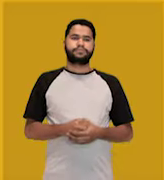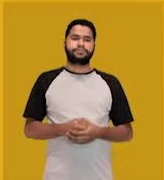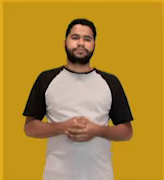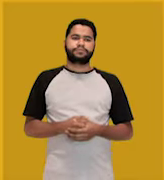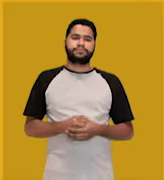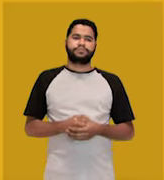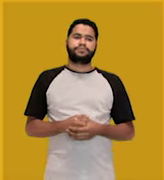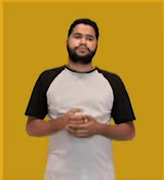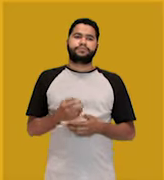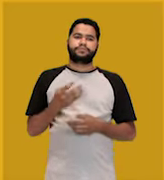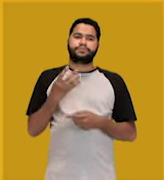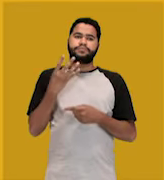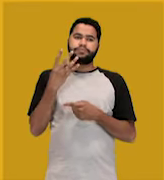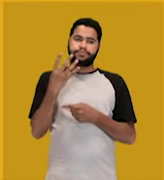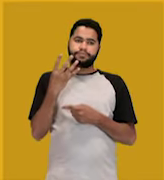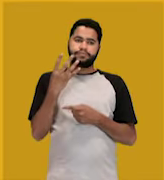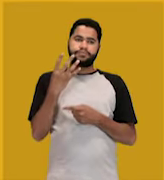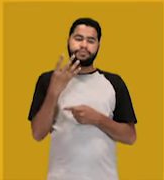4